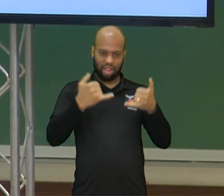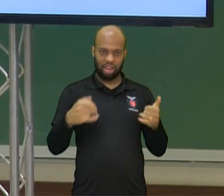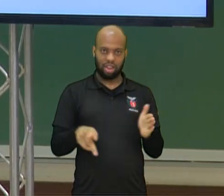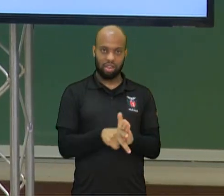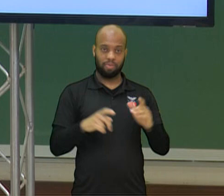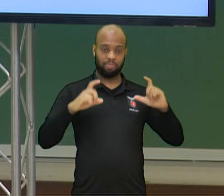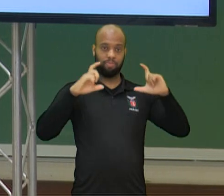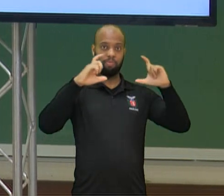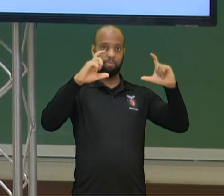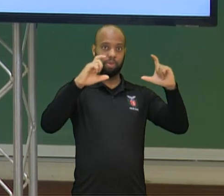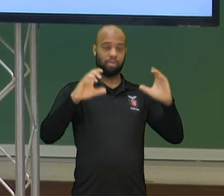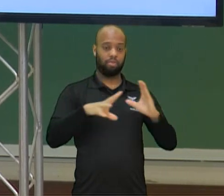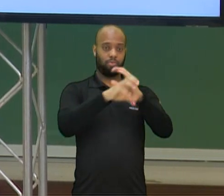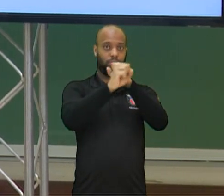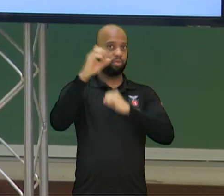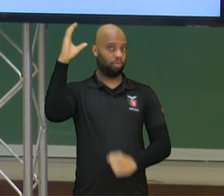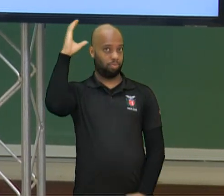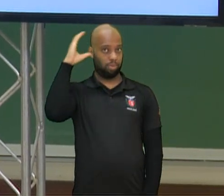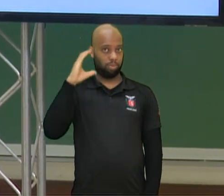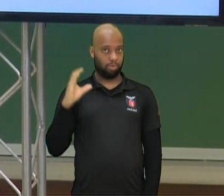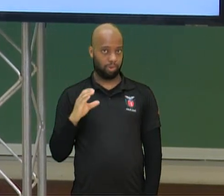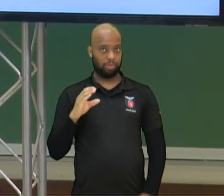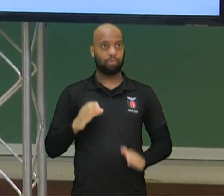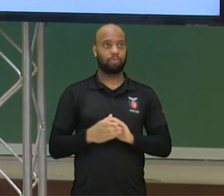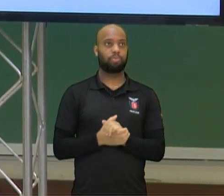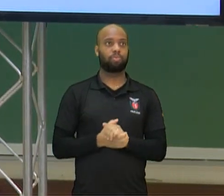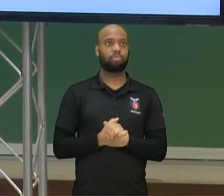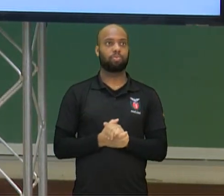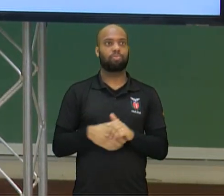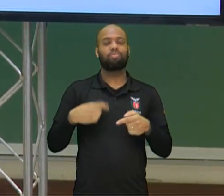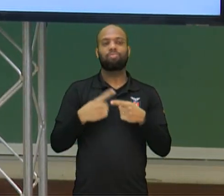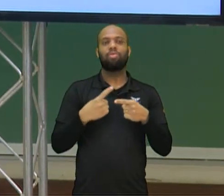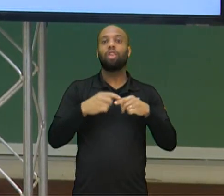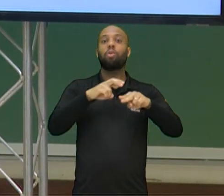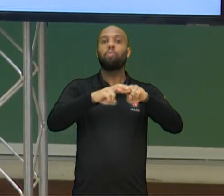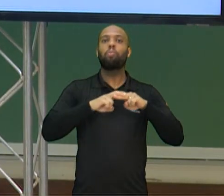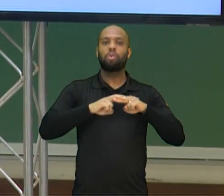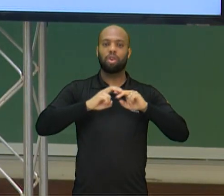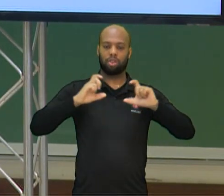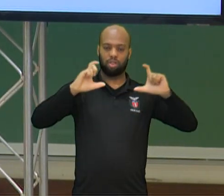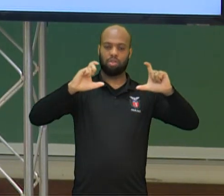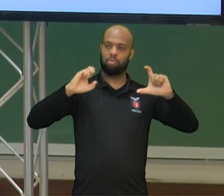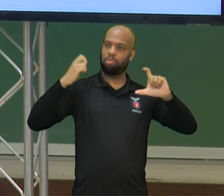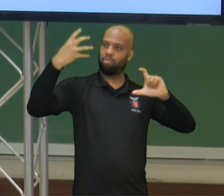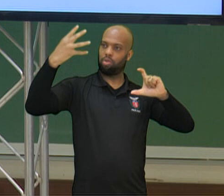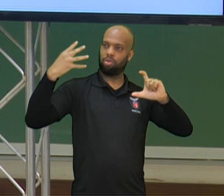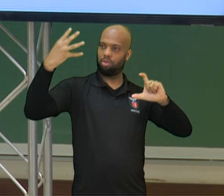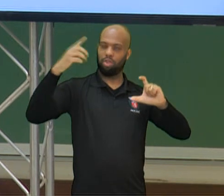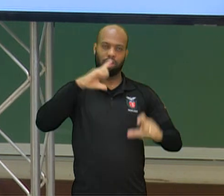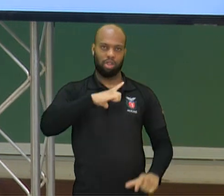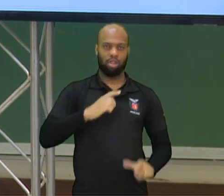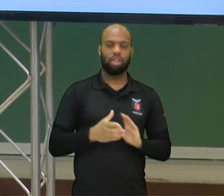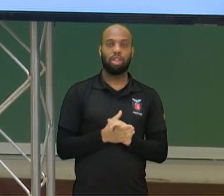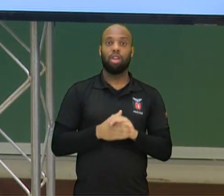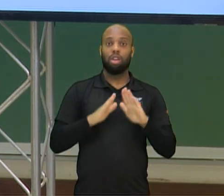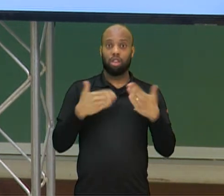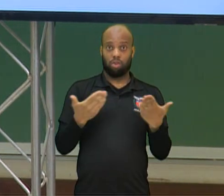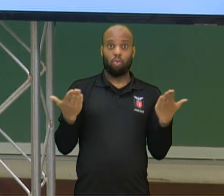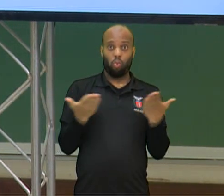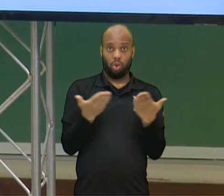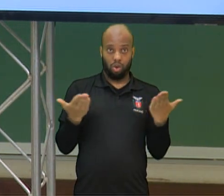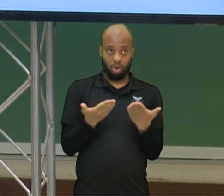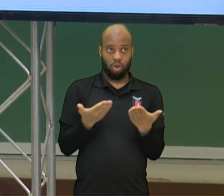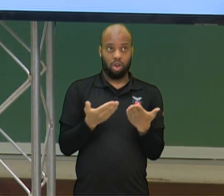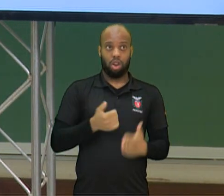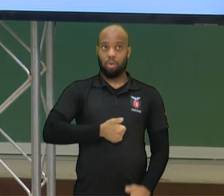que é o nosso expoente lá, e vamos colocar. Aí, vamos pegar o primeiro termo,